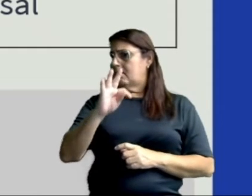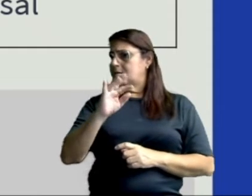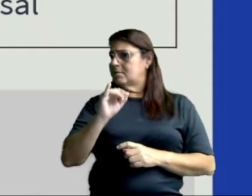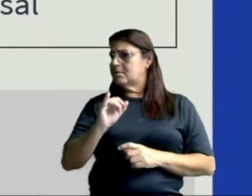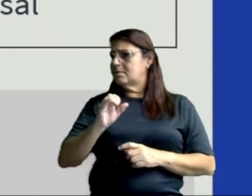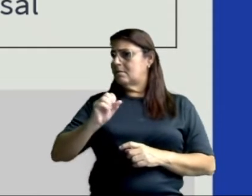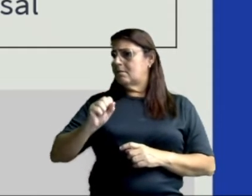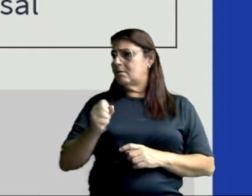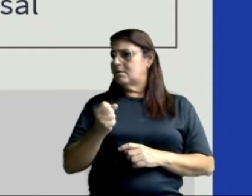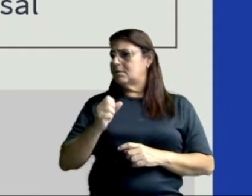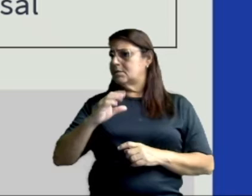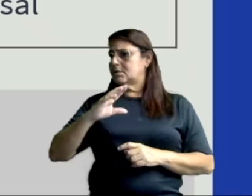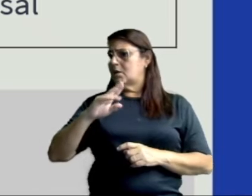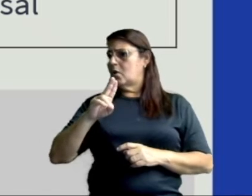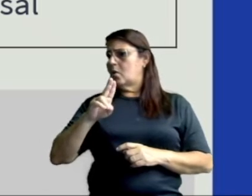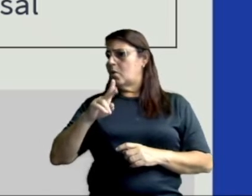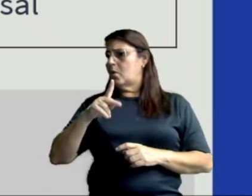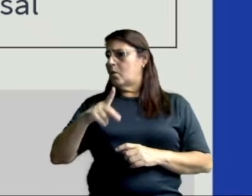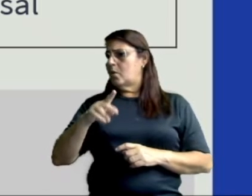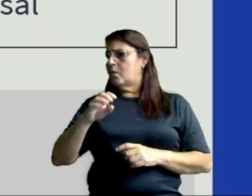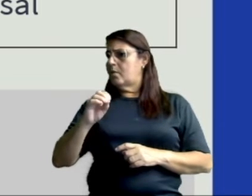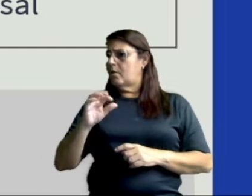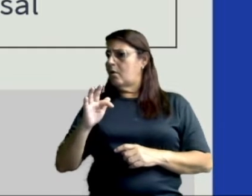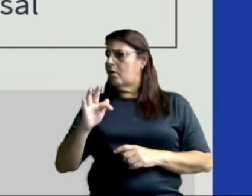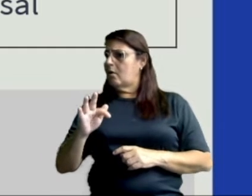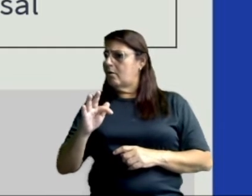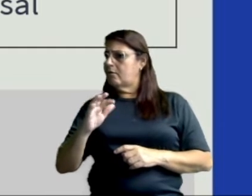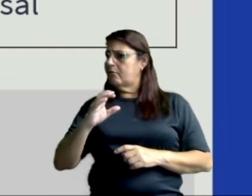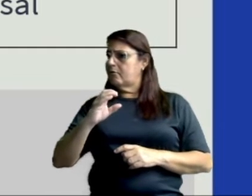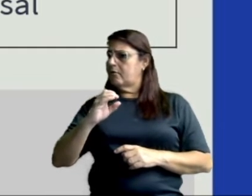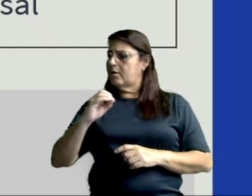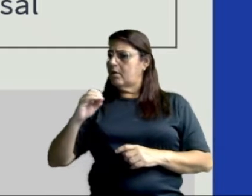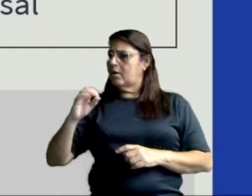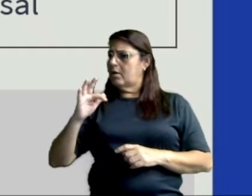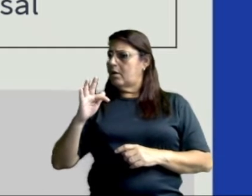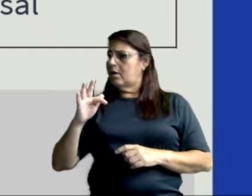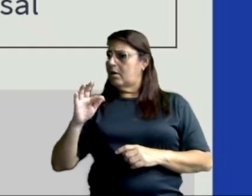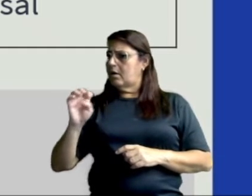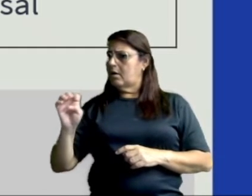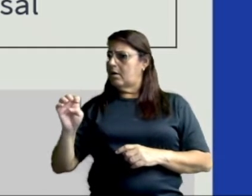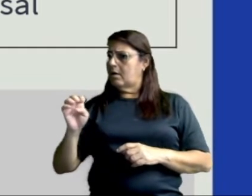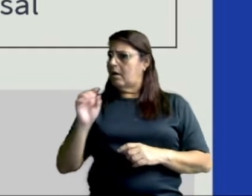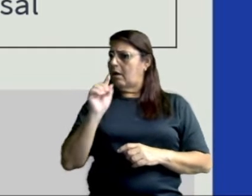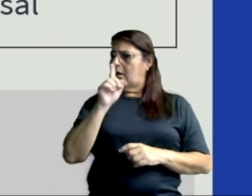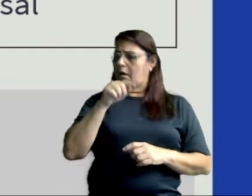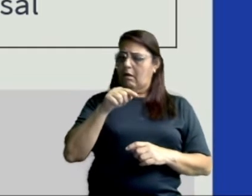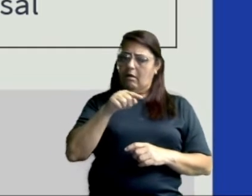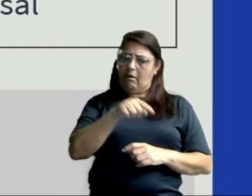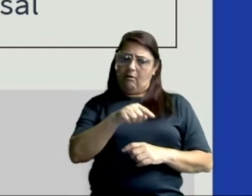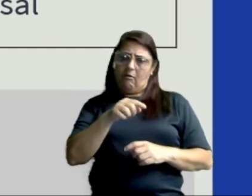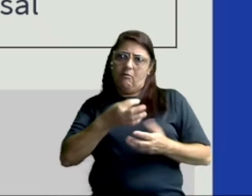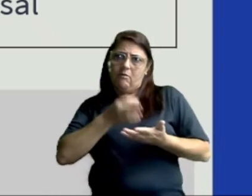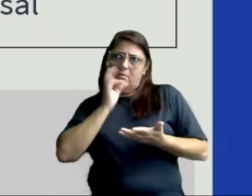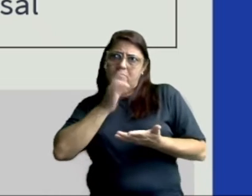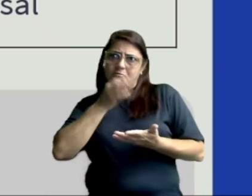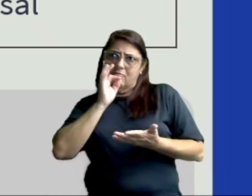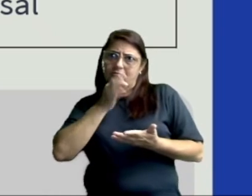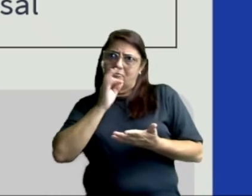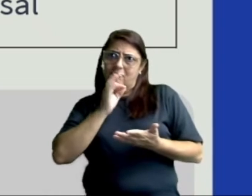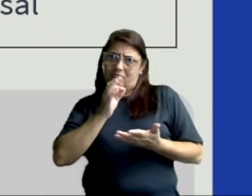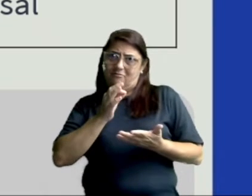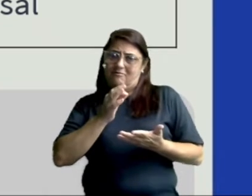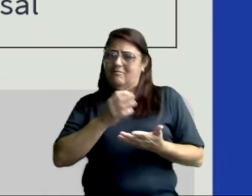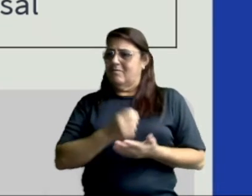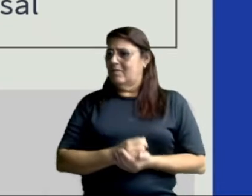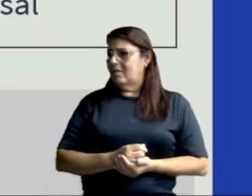of coffee. Ou seja, isso é uma xícara de café. O exemplo agora vem com we, verbo to